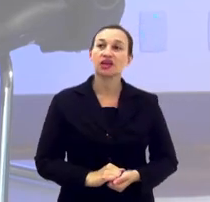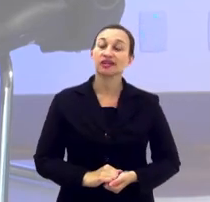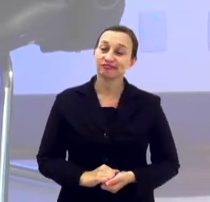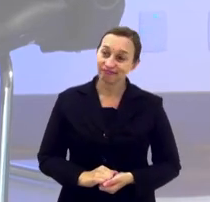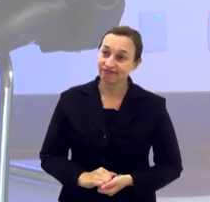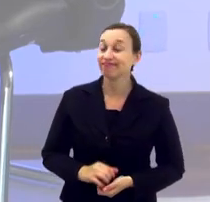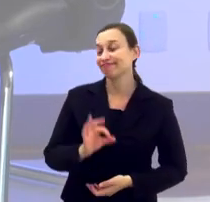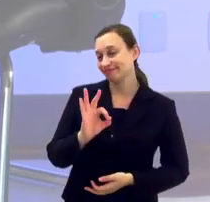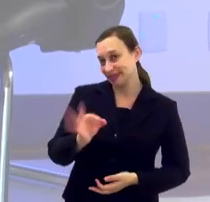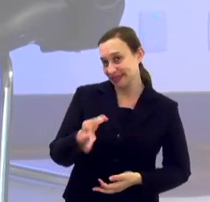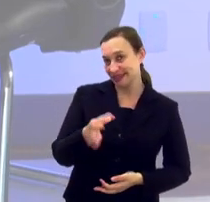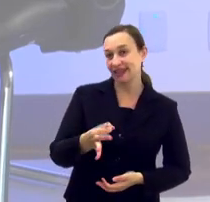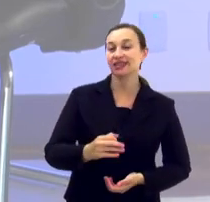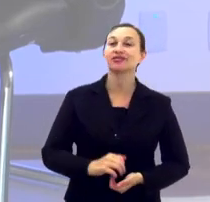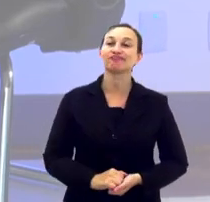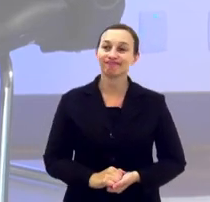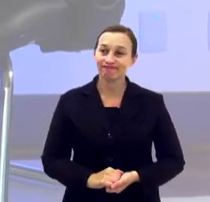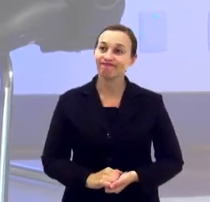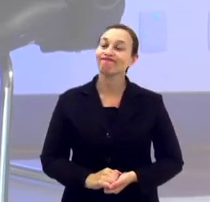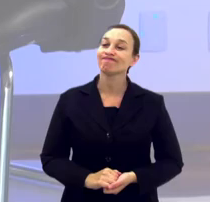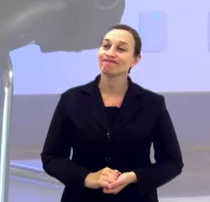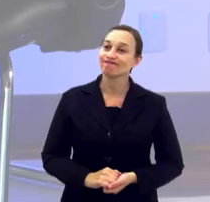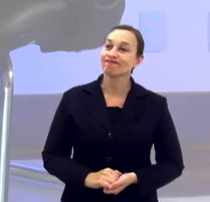mesmo. Com certeza.